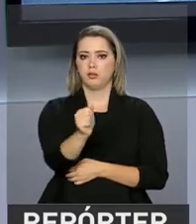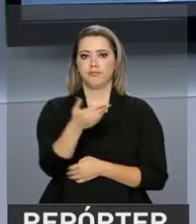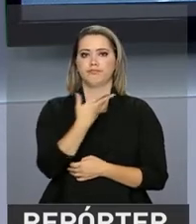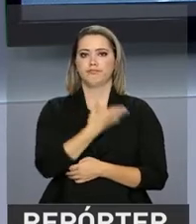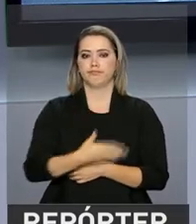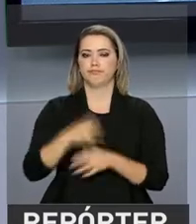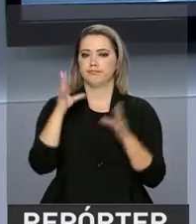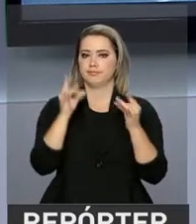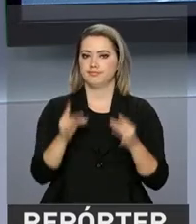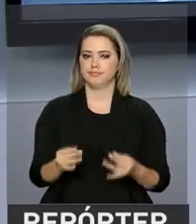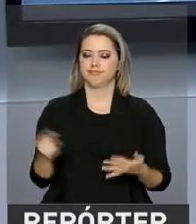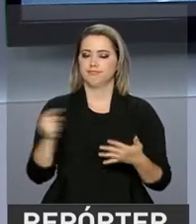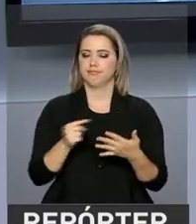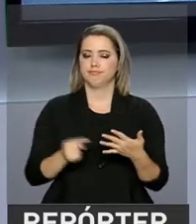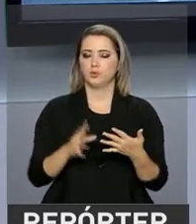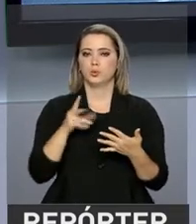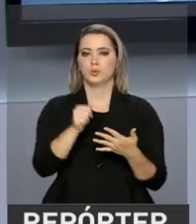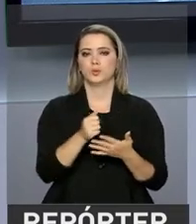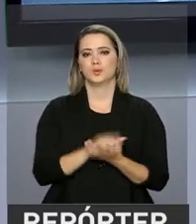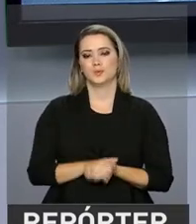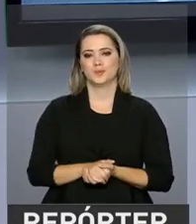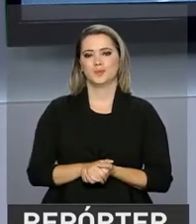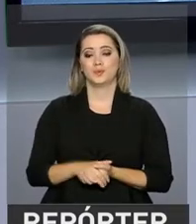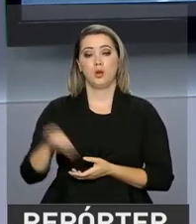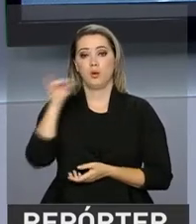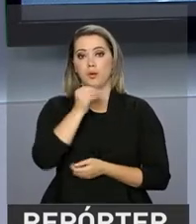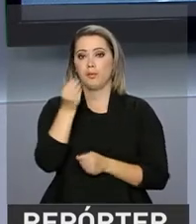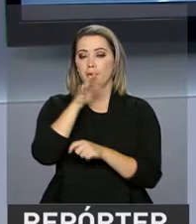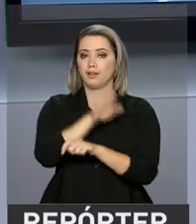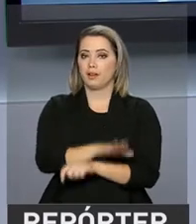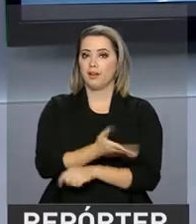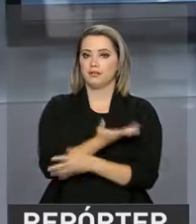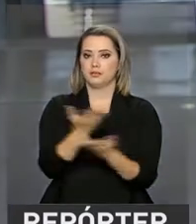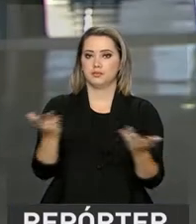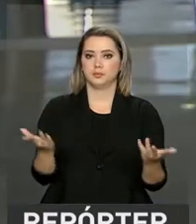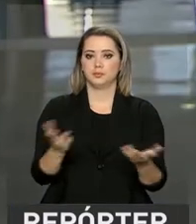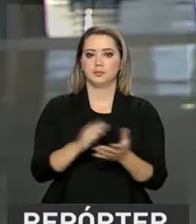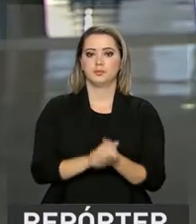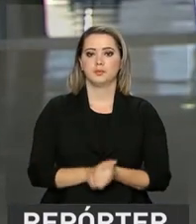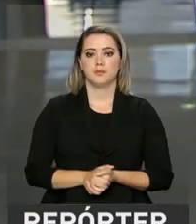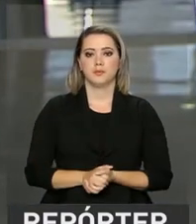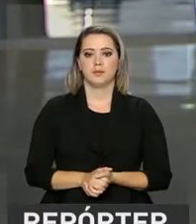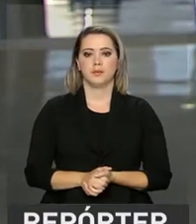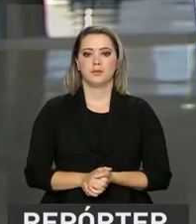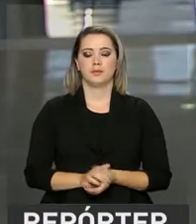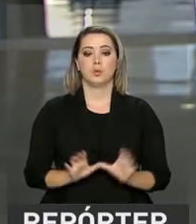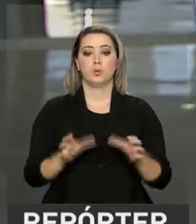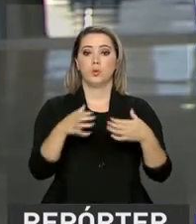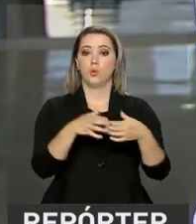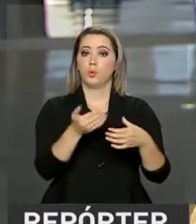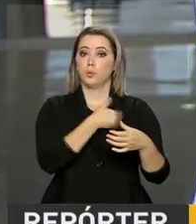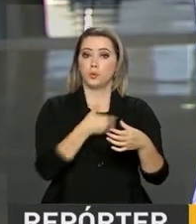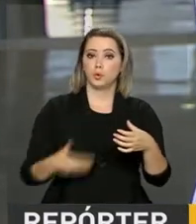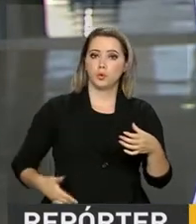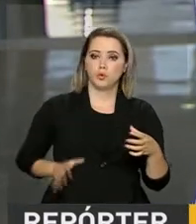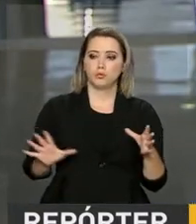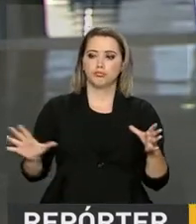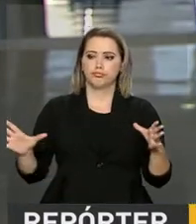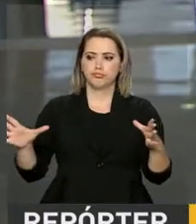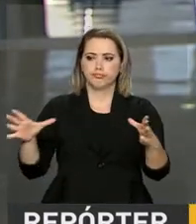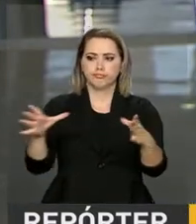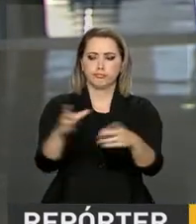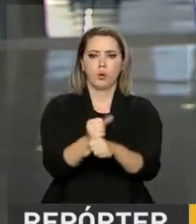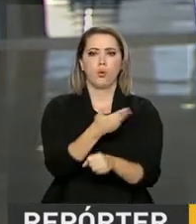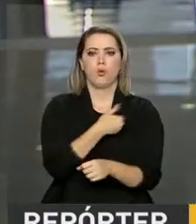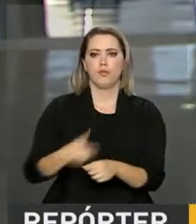para a gente o lago na boa tarde pra você à la roberto boa tarde boa tarde a todos o setor público consolidado que é formado